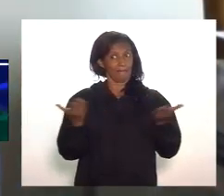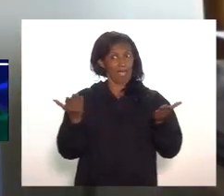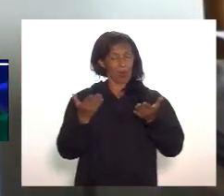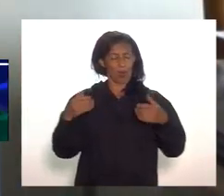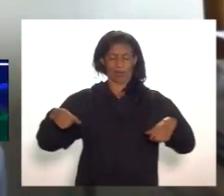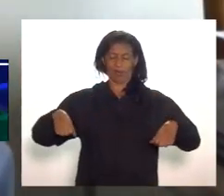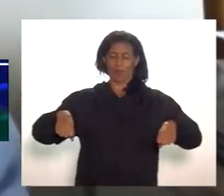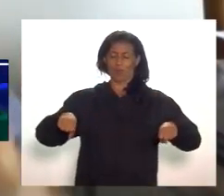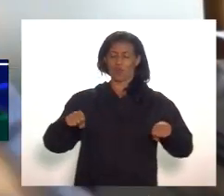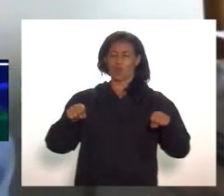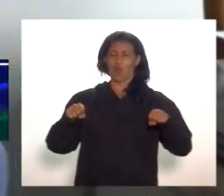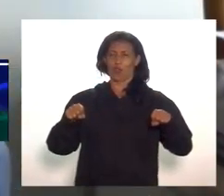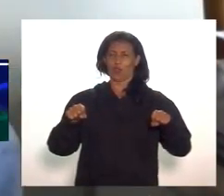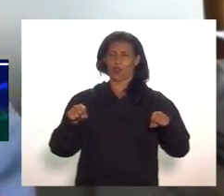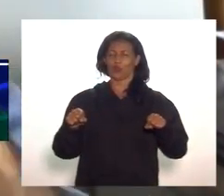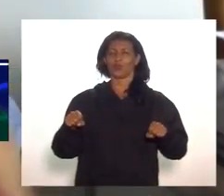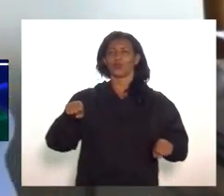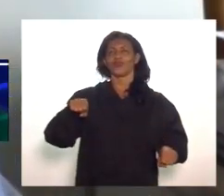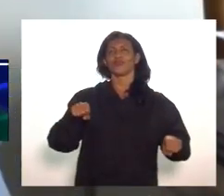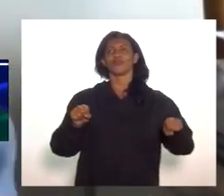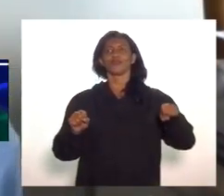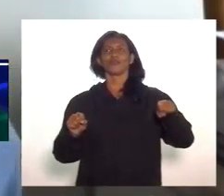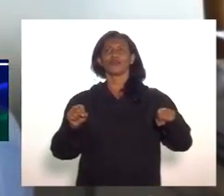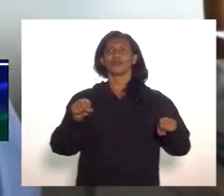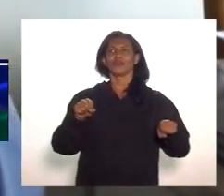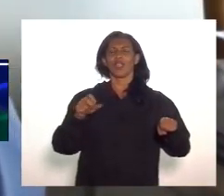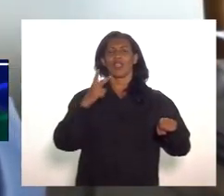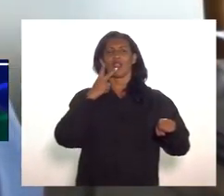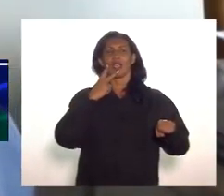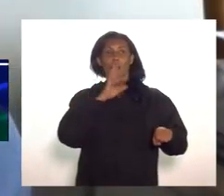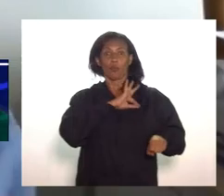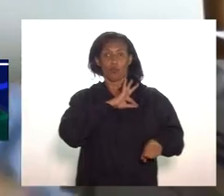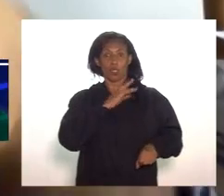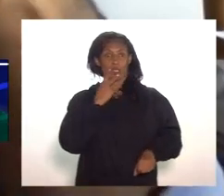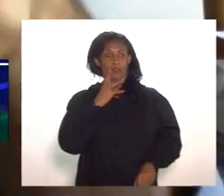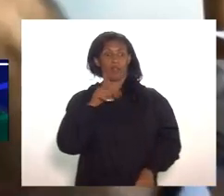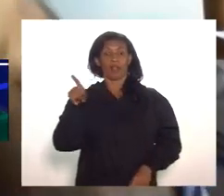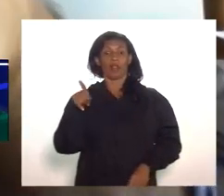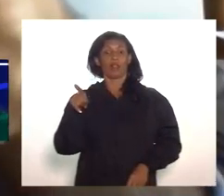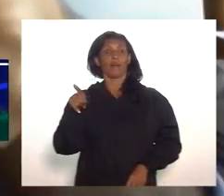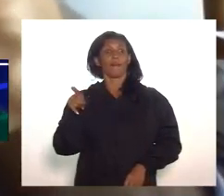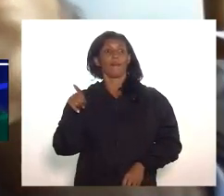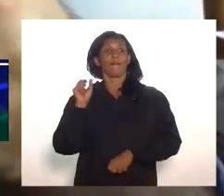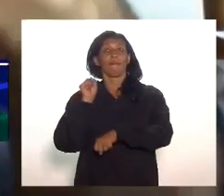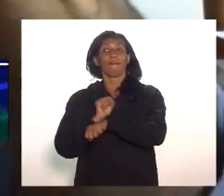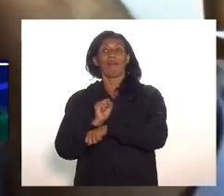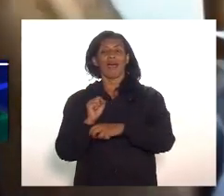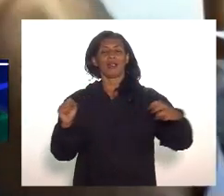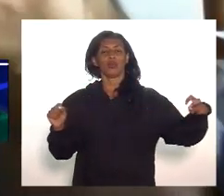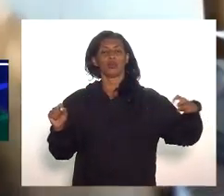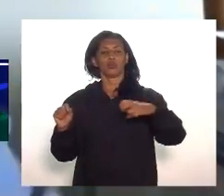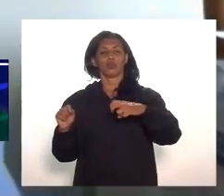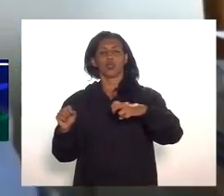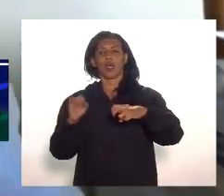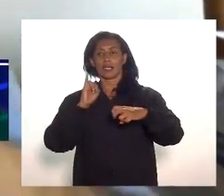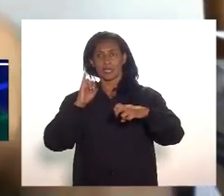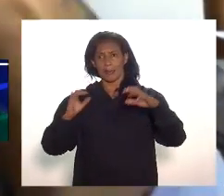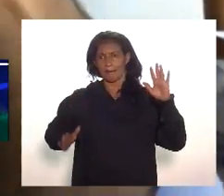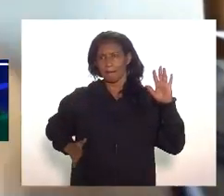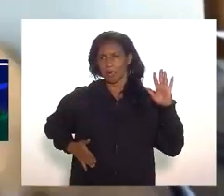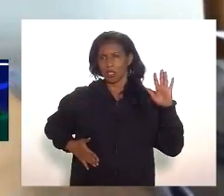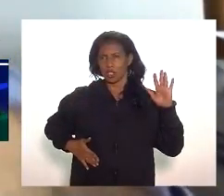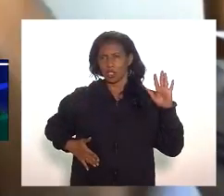de polícia militar está lá. Manda a moto parar, a moto para. É bandido, prende.